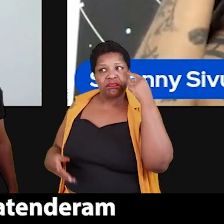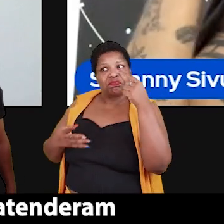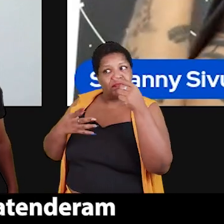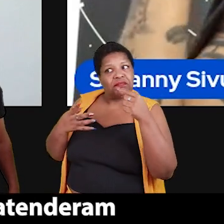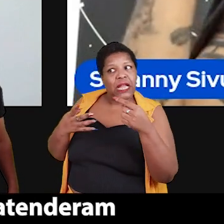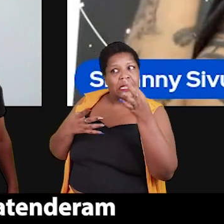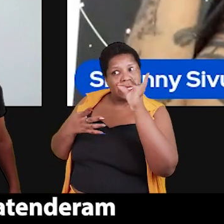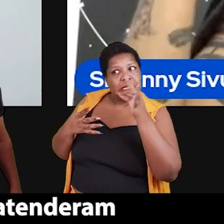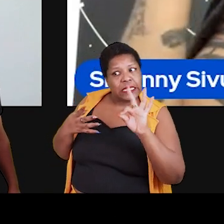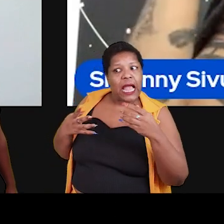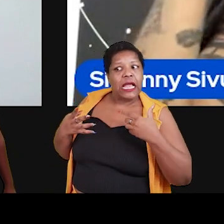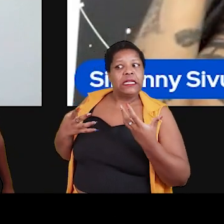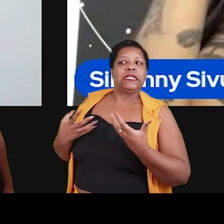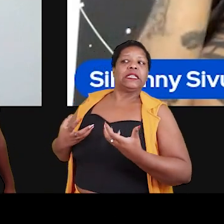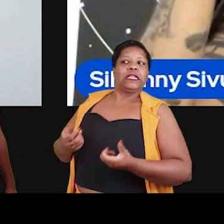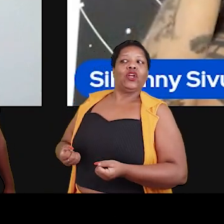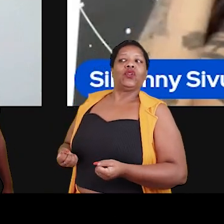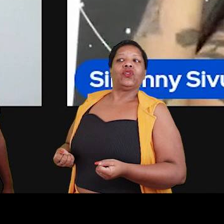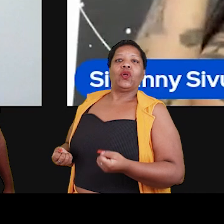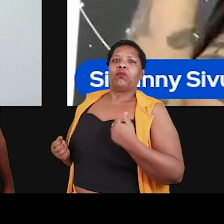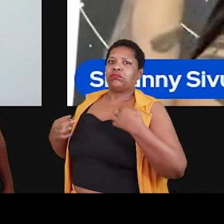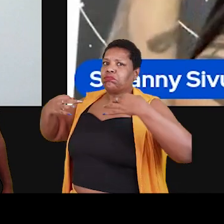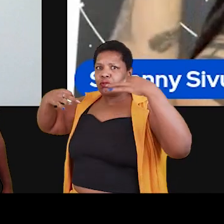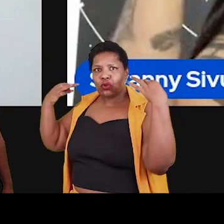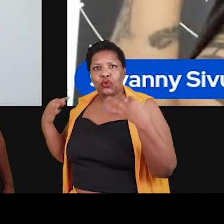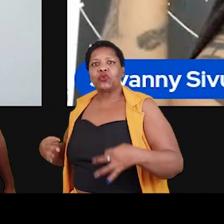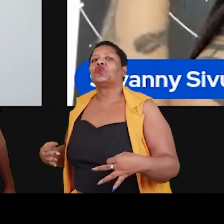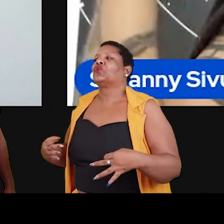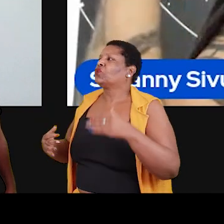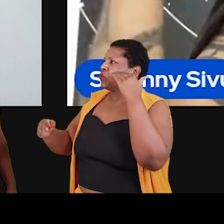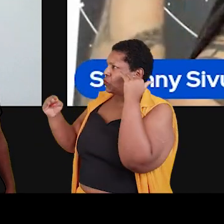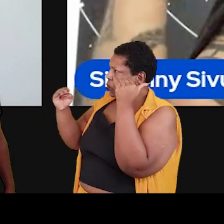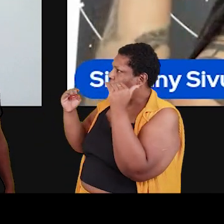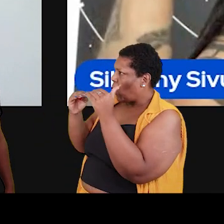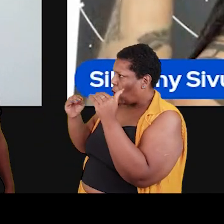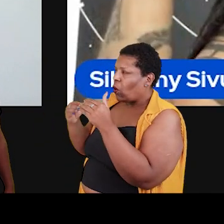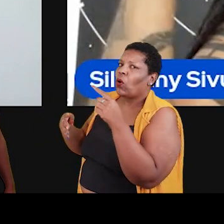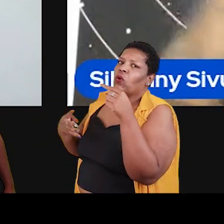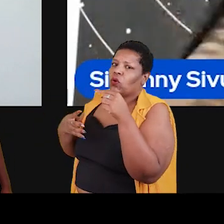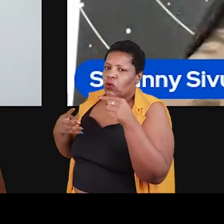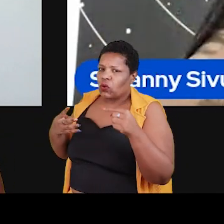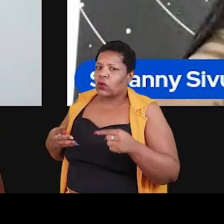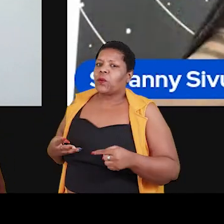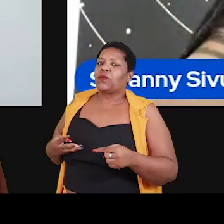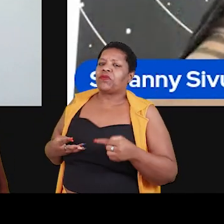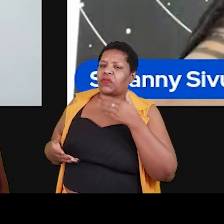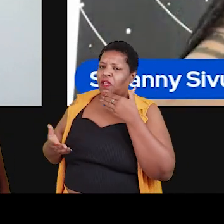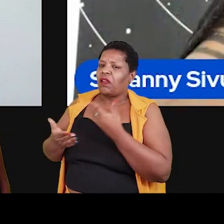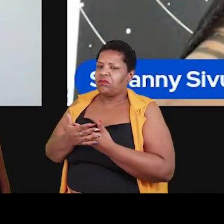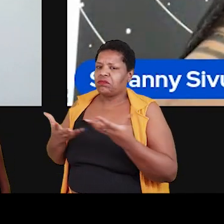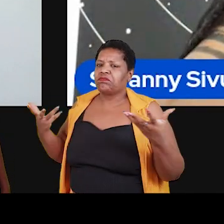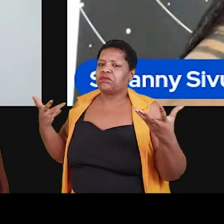atenderam muitas das coisas que eu pedi, eles foram super justos com tudo, né? Assim, eles são